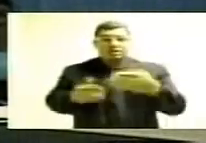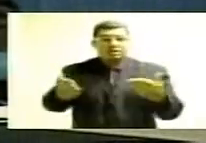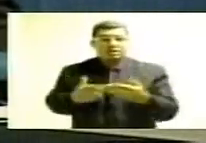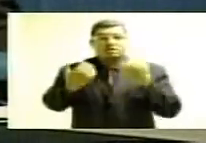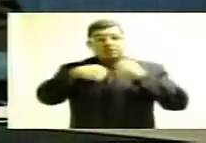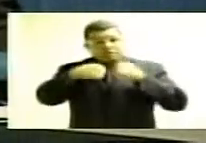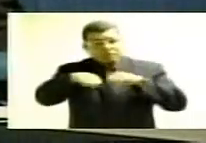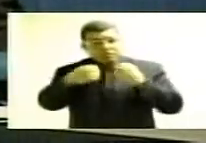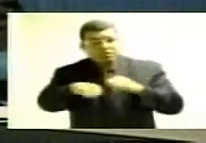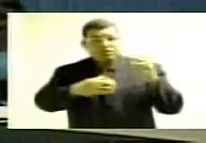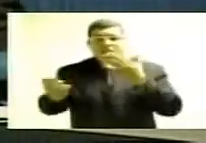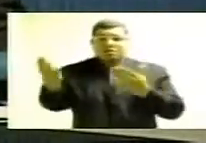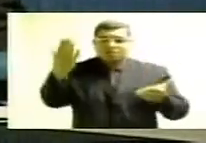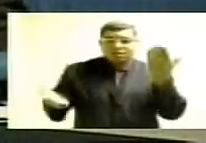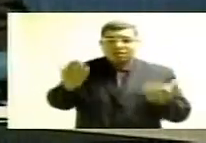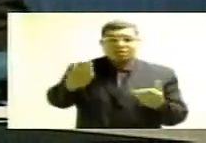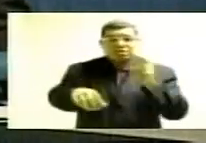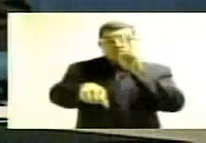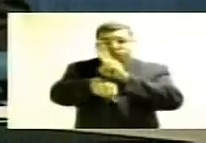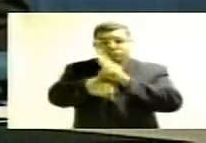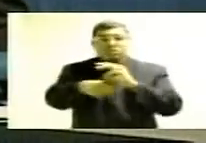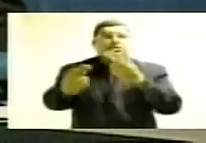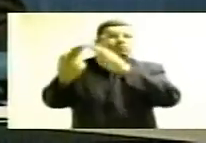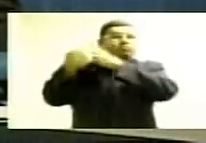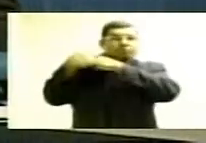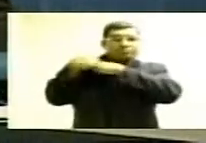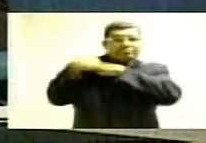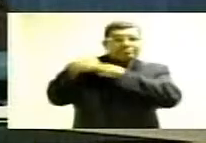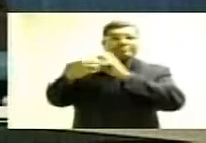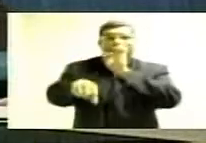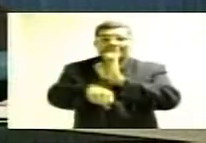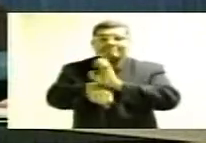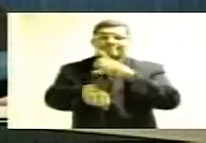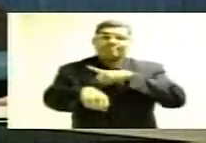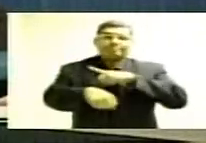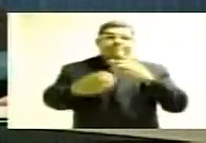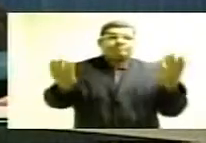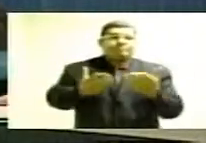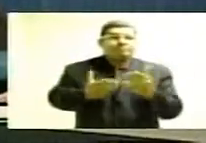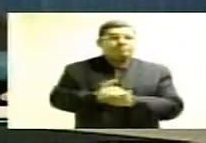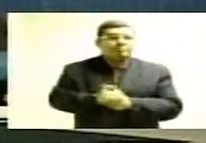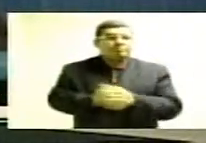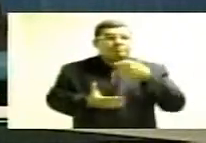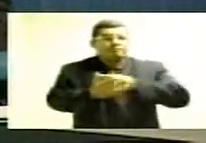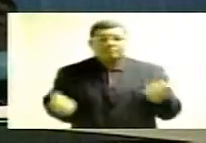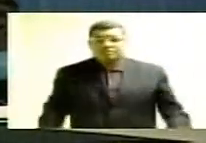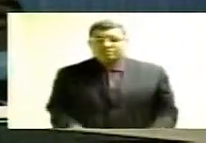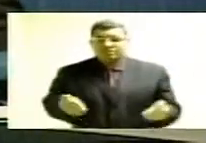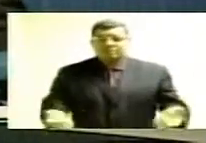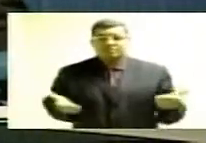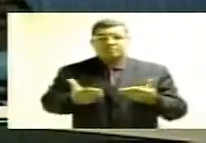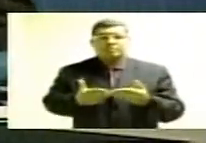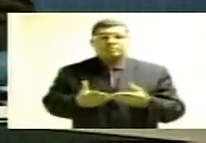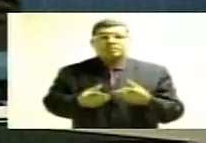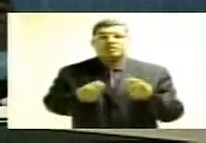do necessário equilíbrio fiscal, da responsabilidade que os estados devem ter de gastar nos limites